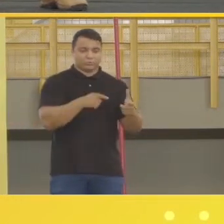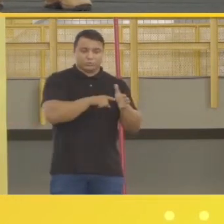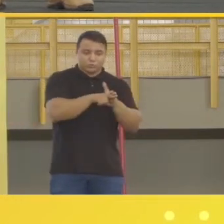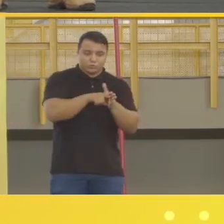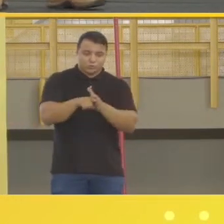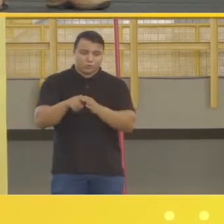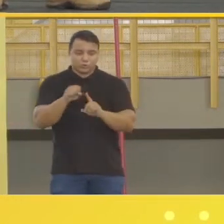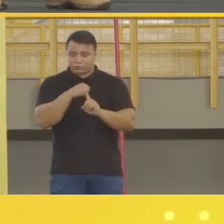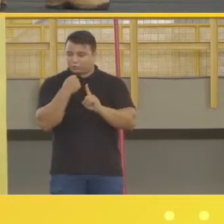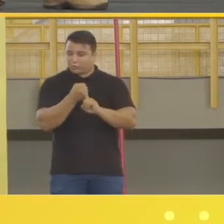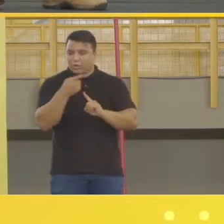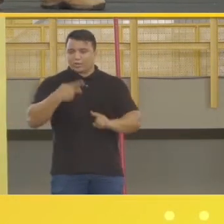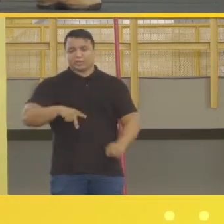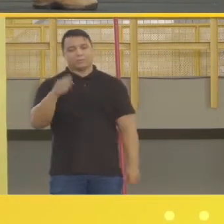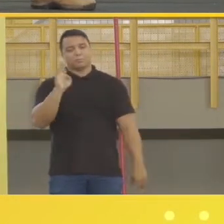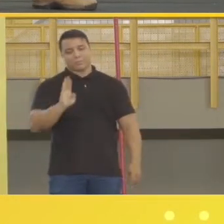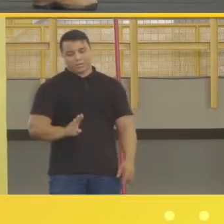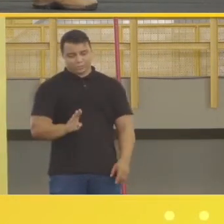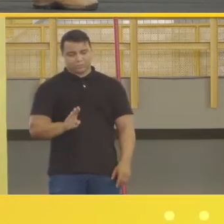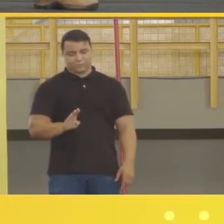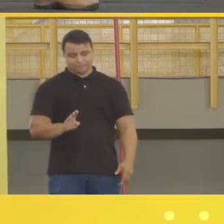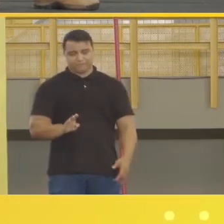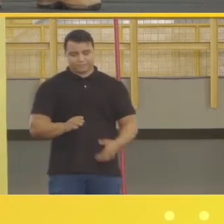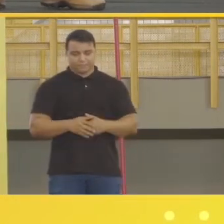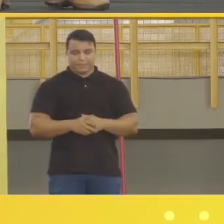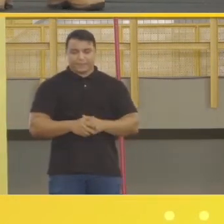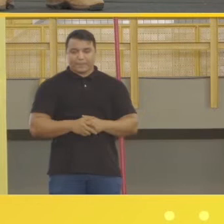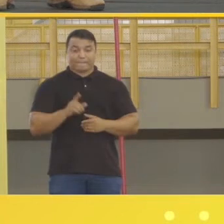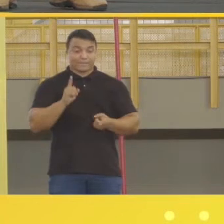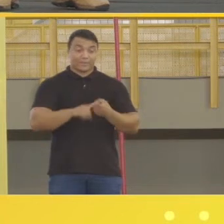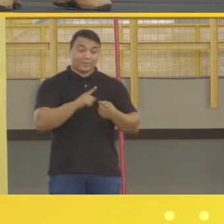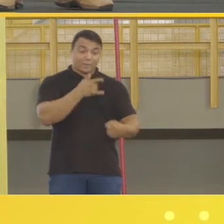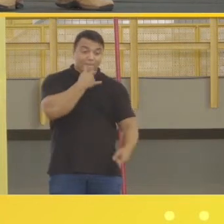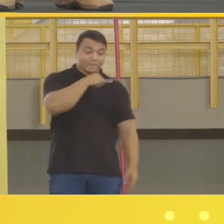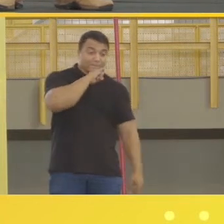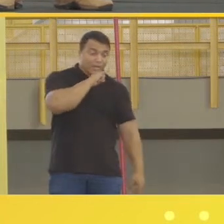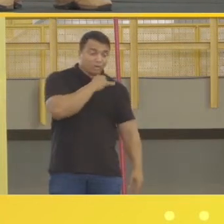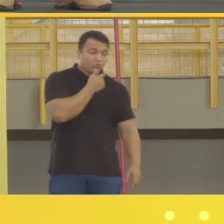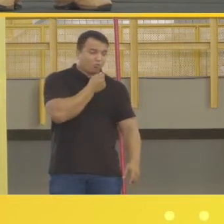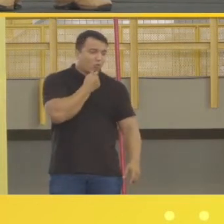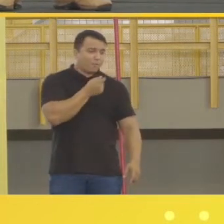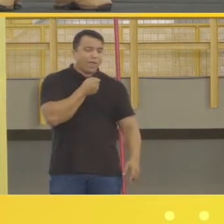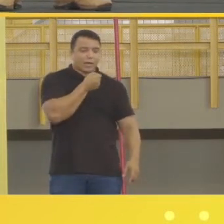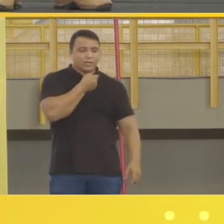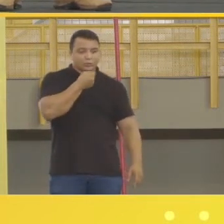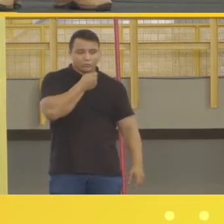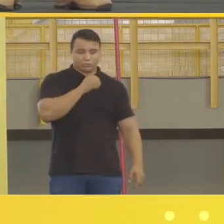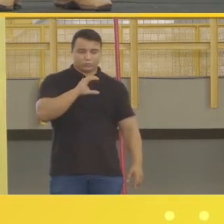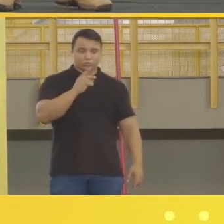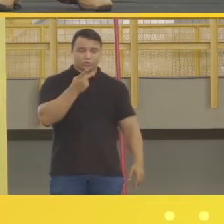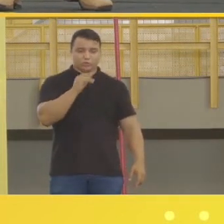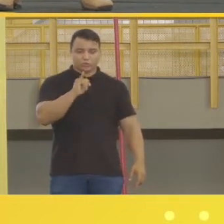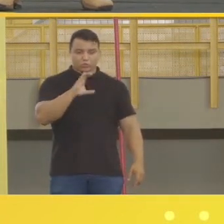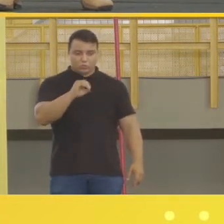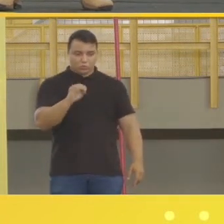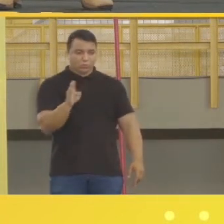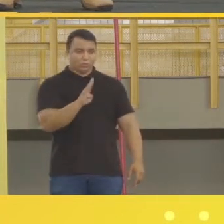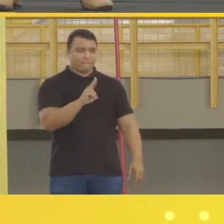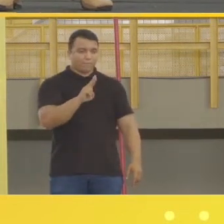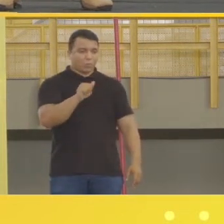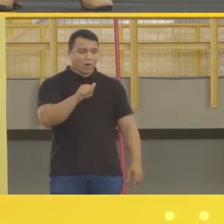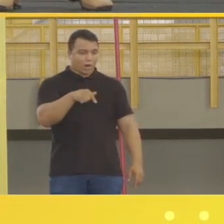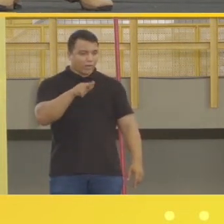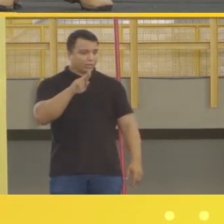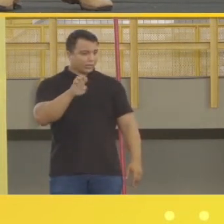maiores sociólogos que o Brasil já conheceu. E pai do Chico Buarque de Holanda. E pai de ninguém mais, ninguém menos do que